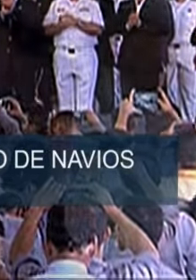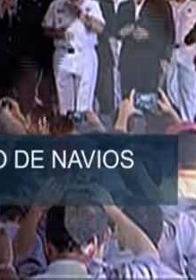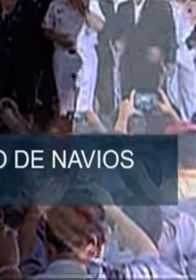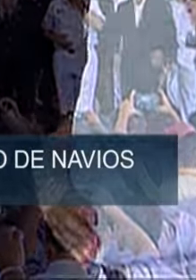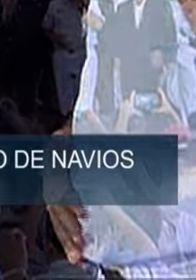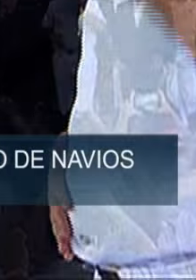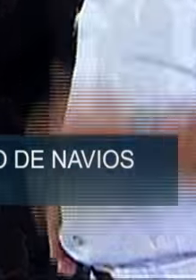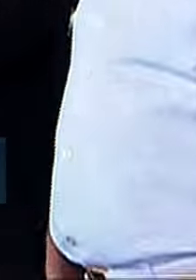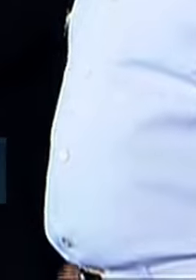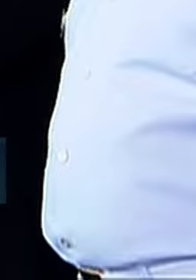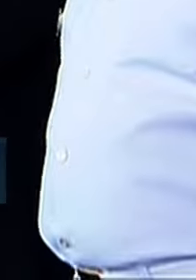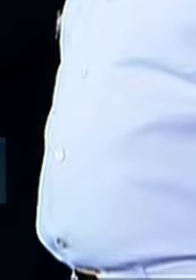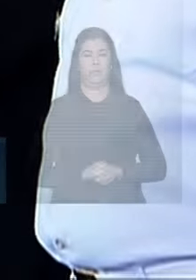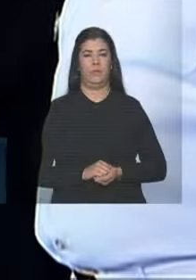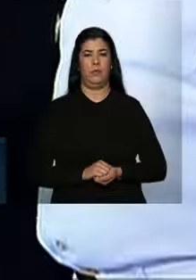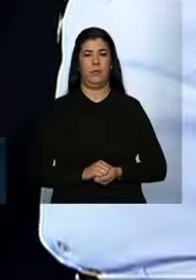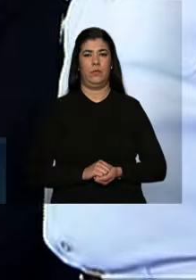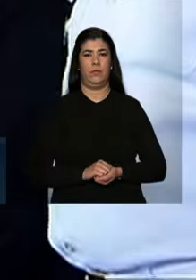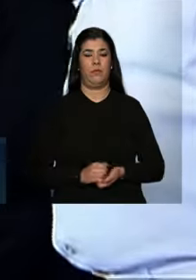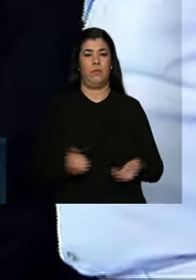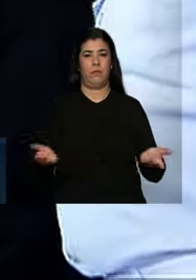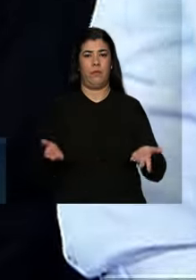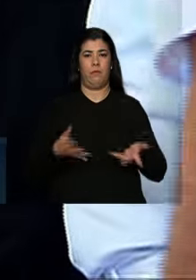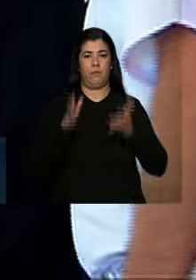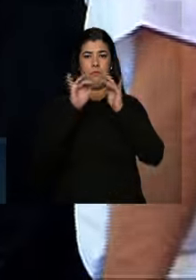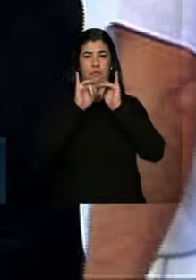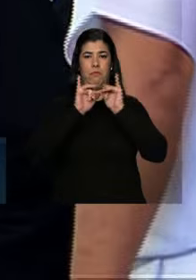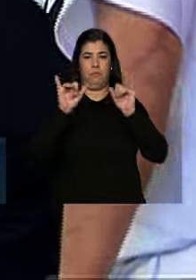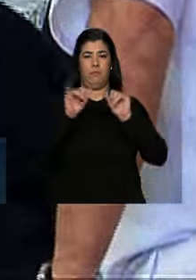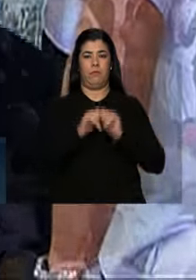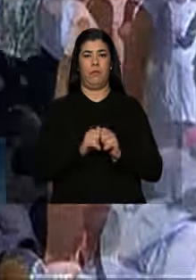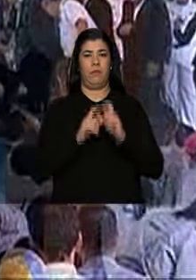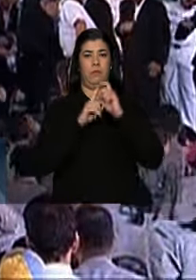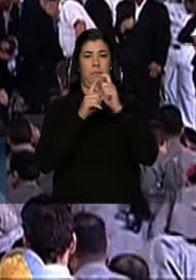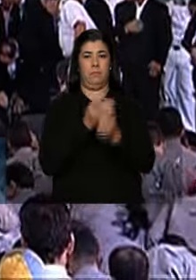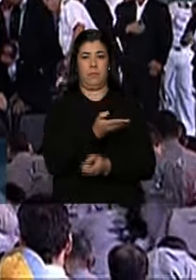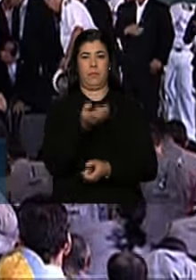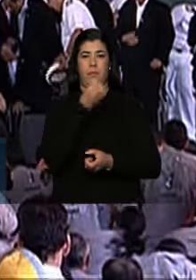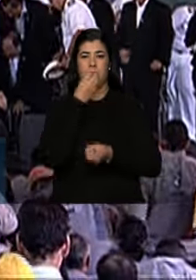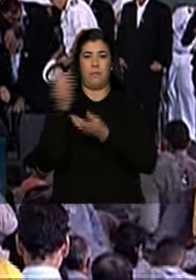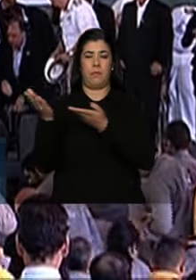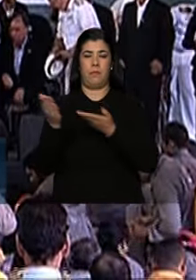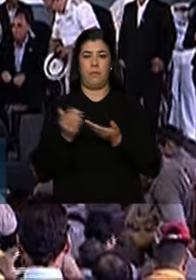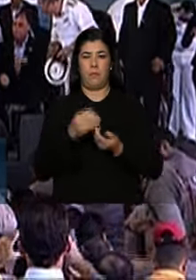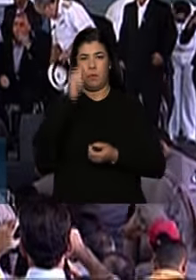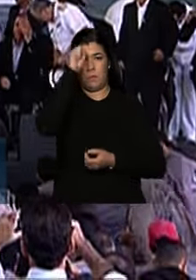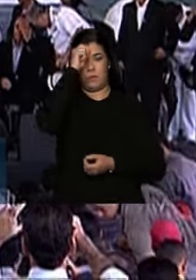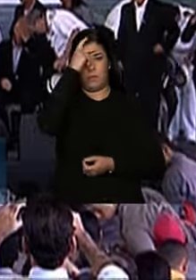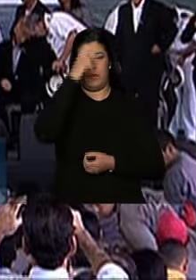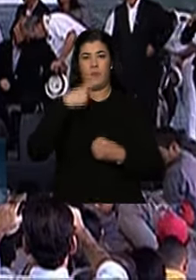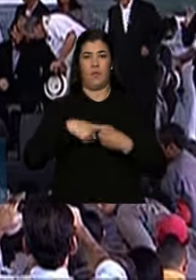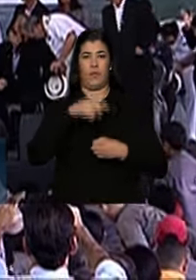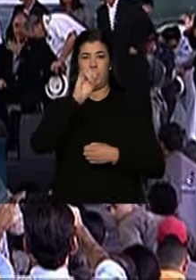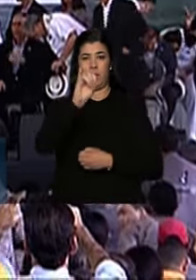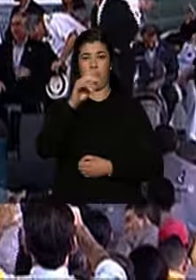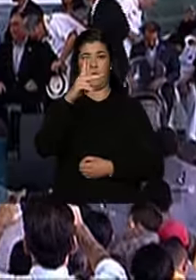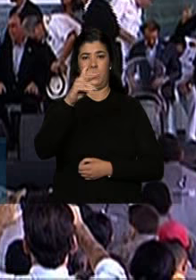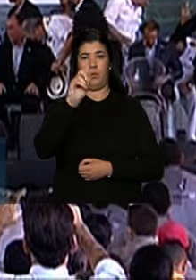Ouviremos, neste momento, as palavras de boas-vindas do prefeito em exercício de Ipojuca, Pedro